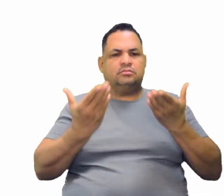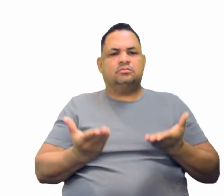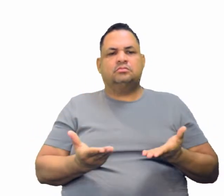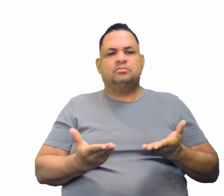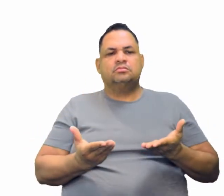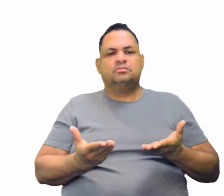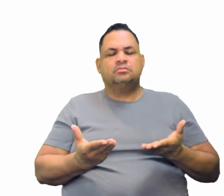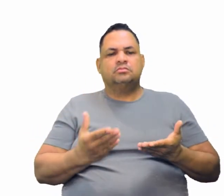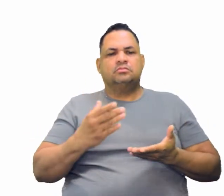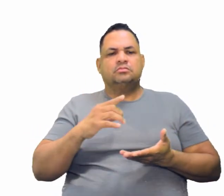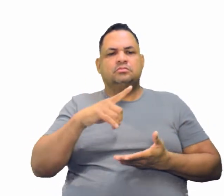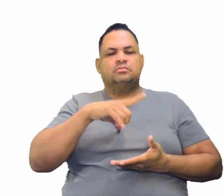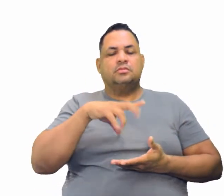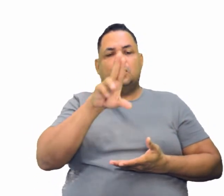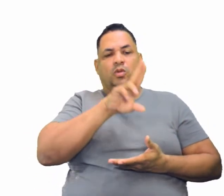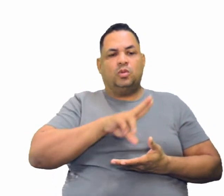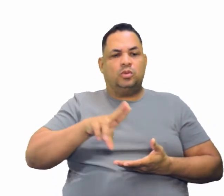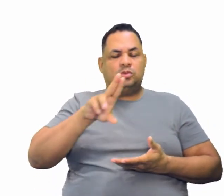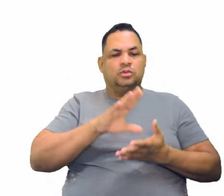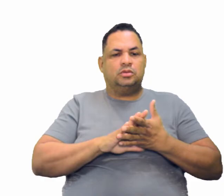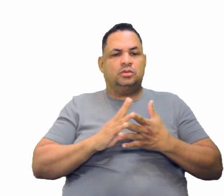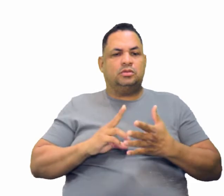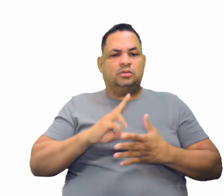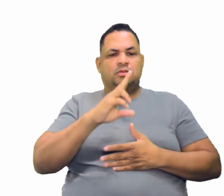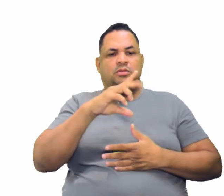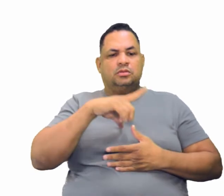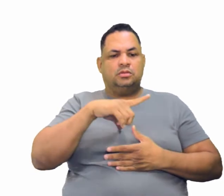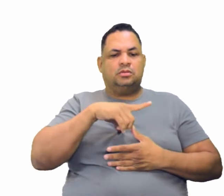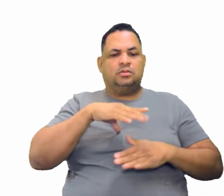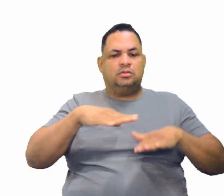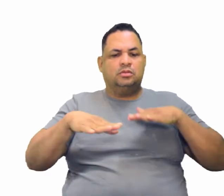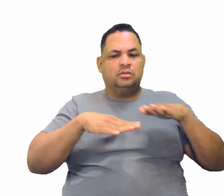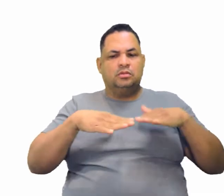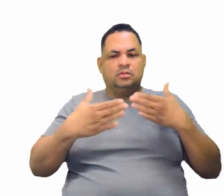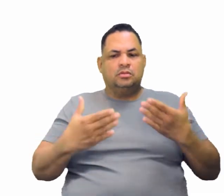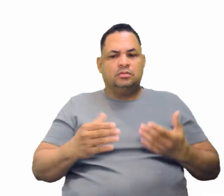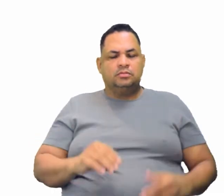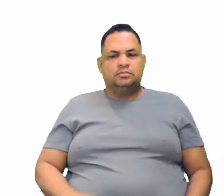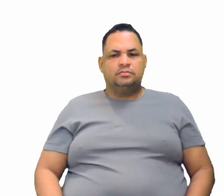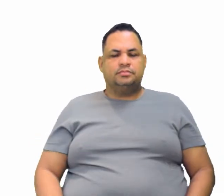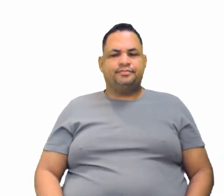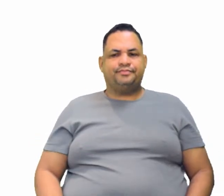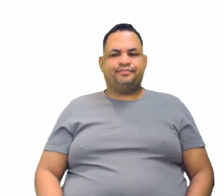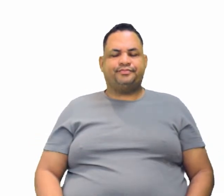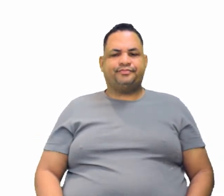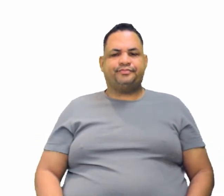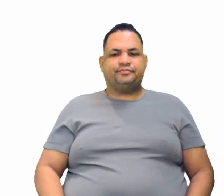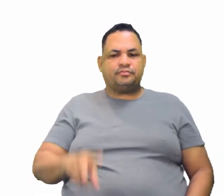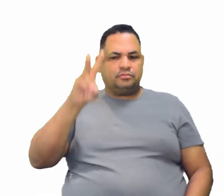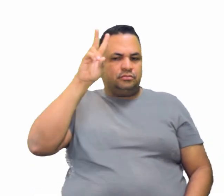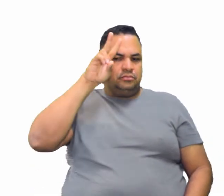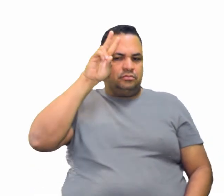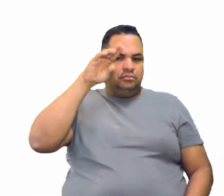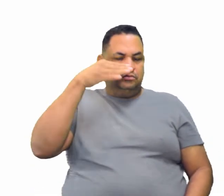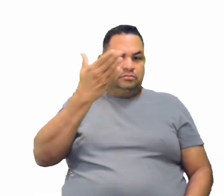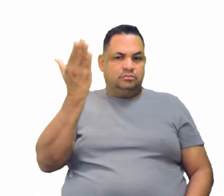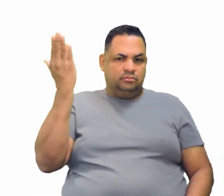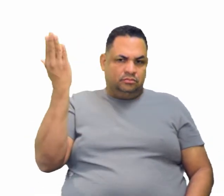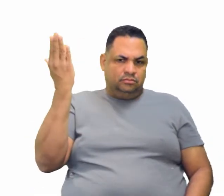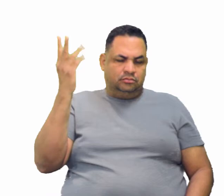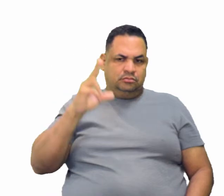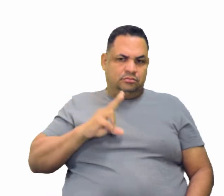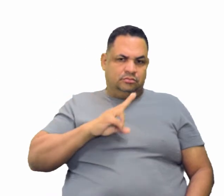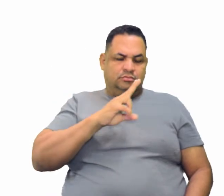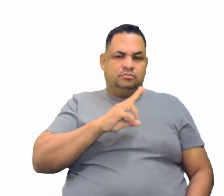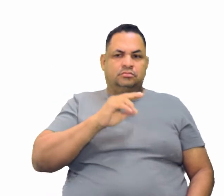seja, aonde está aplicada a maior força é onde ele vai ter o movimento dele, tá? Então, lembrando aqui, tá aí, ó,